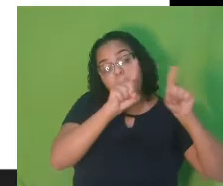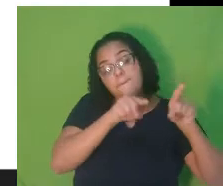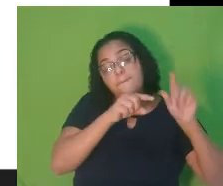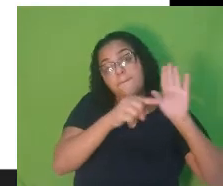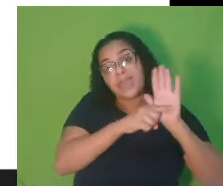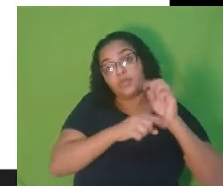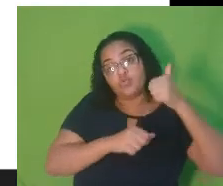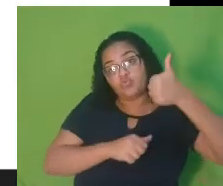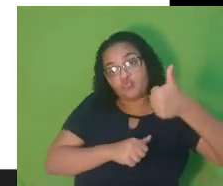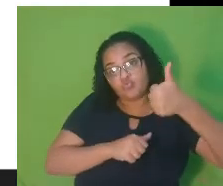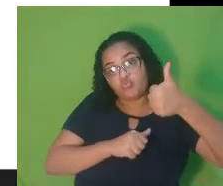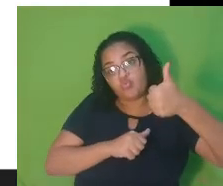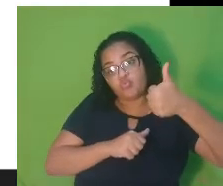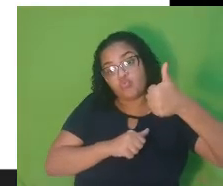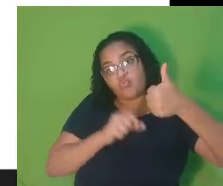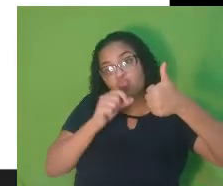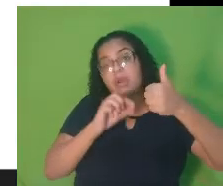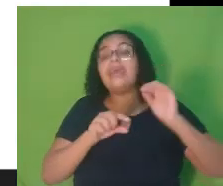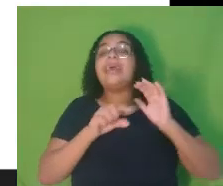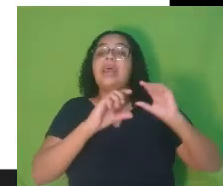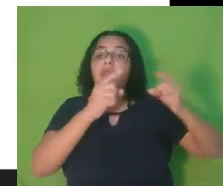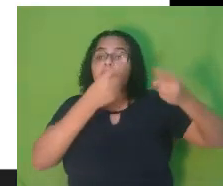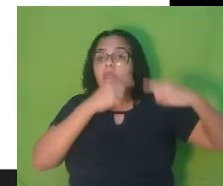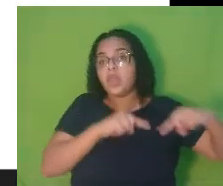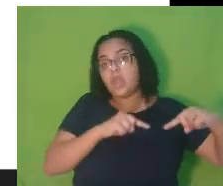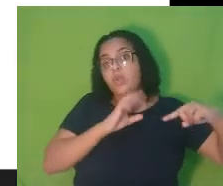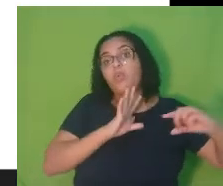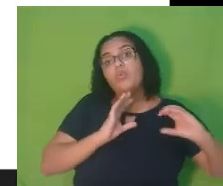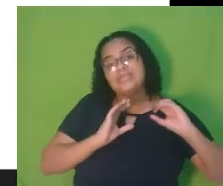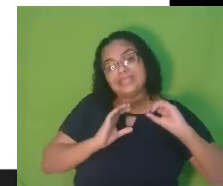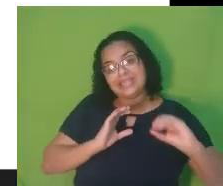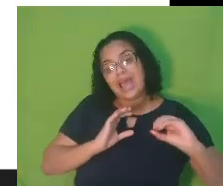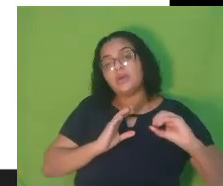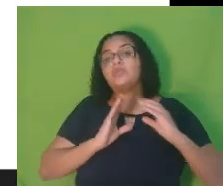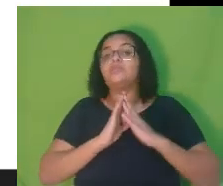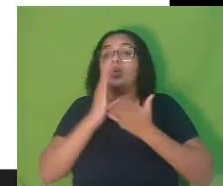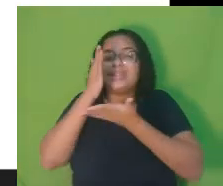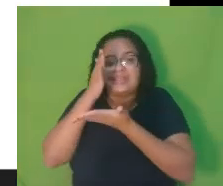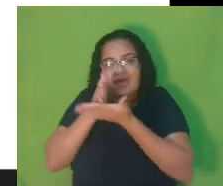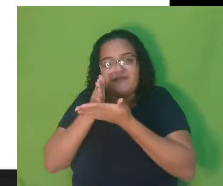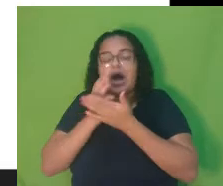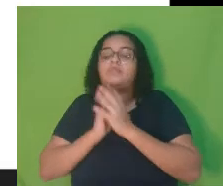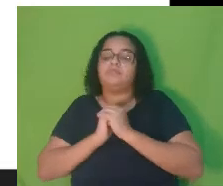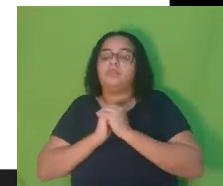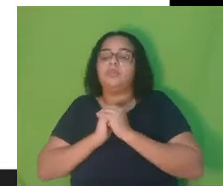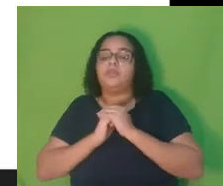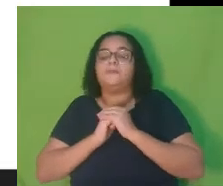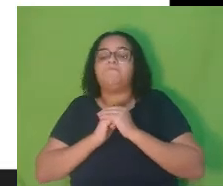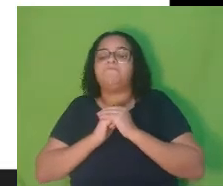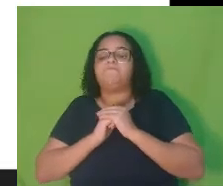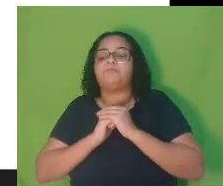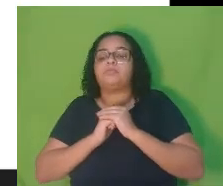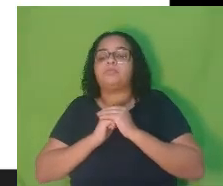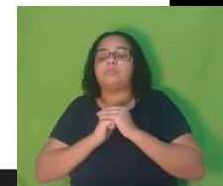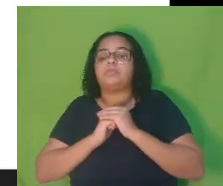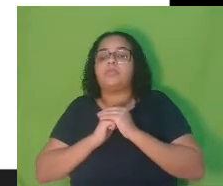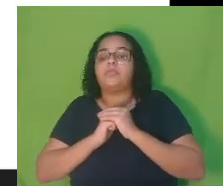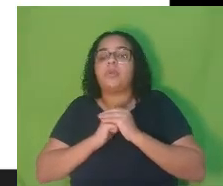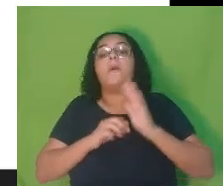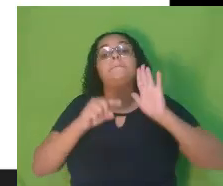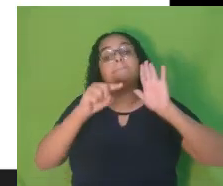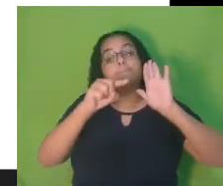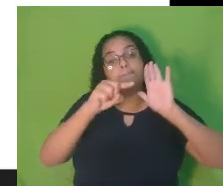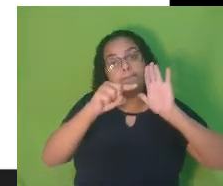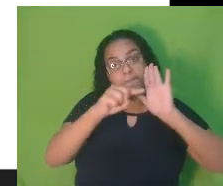1 e no 0, que são as extremidades do intervalo. Então, aqui,